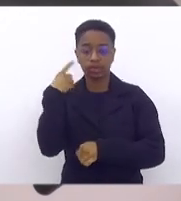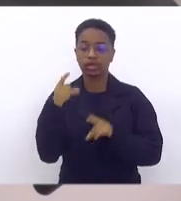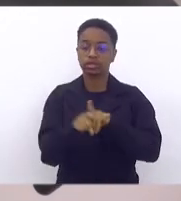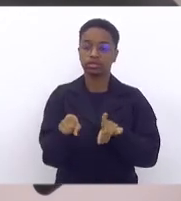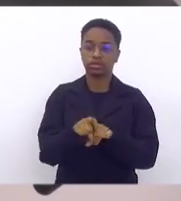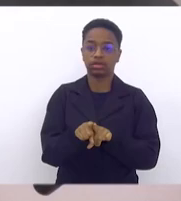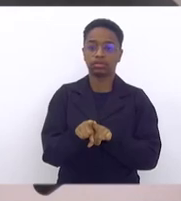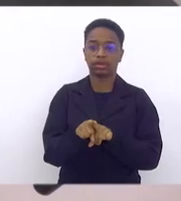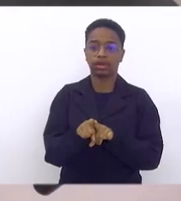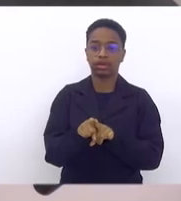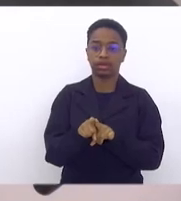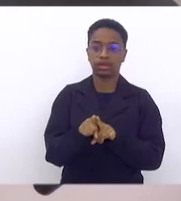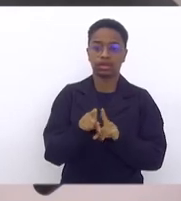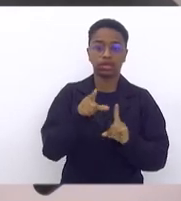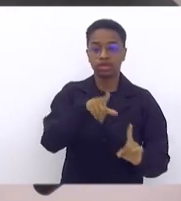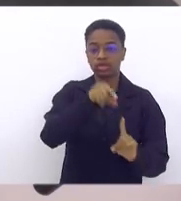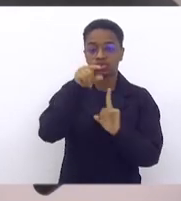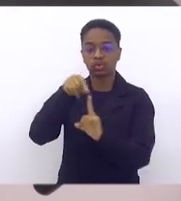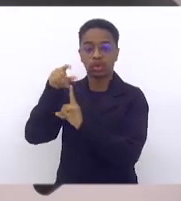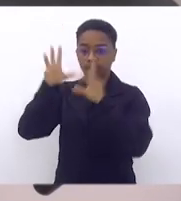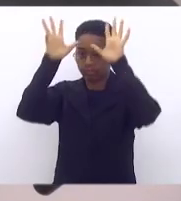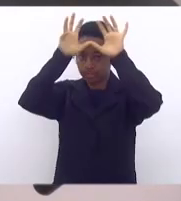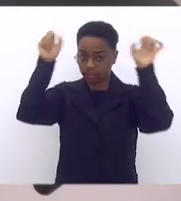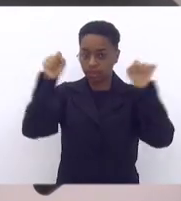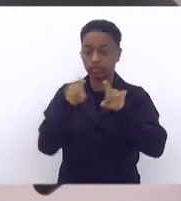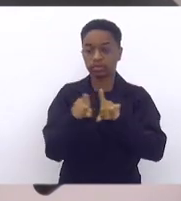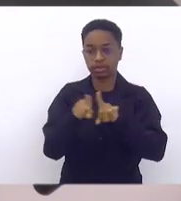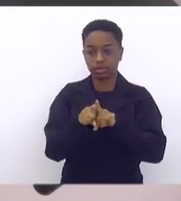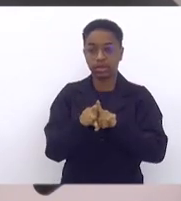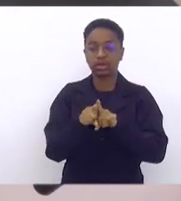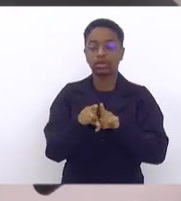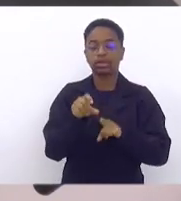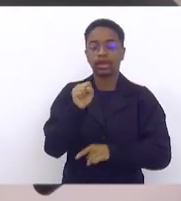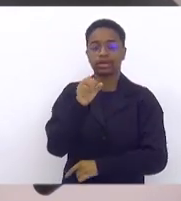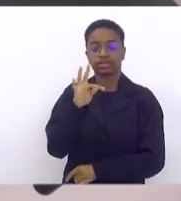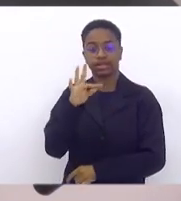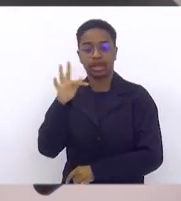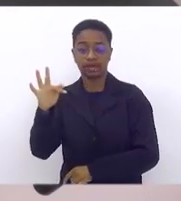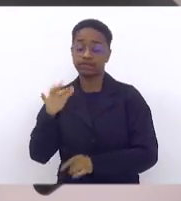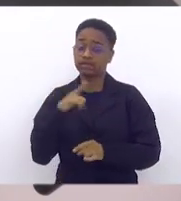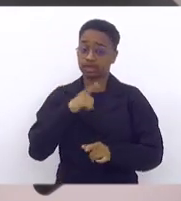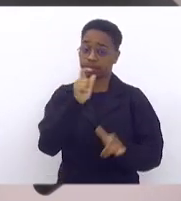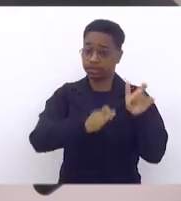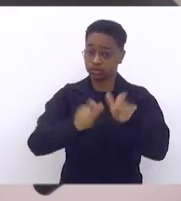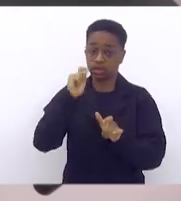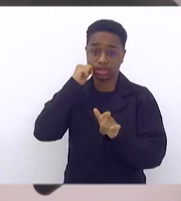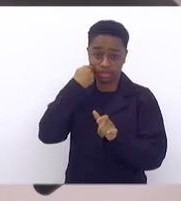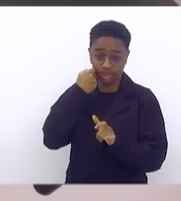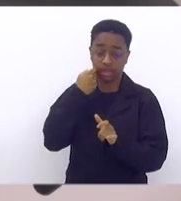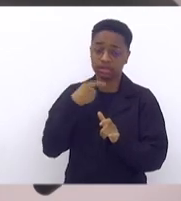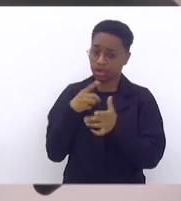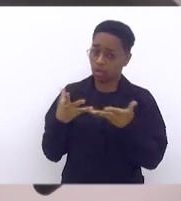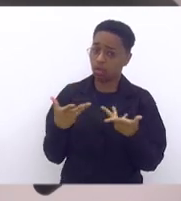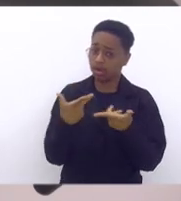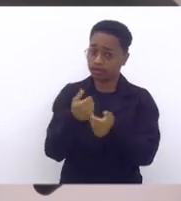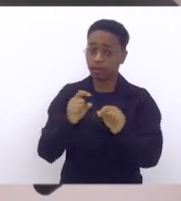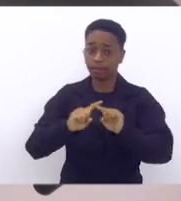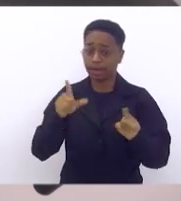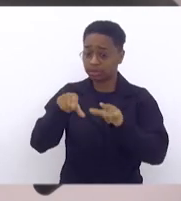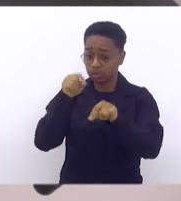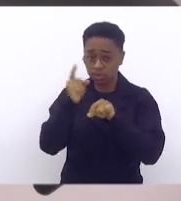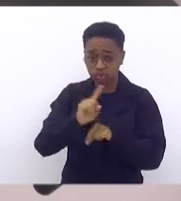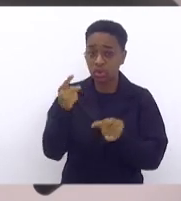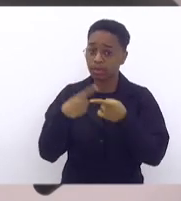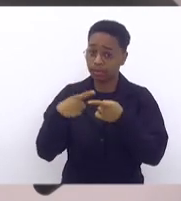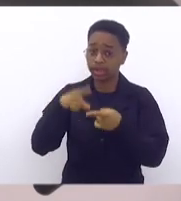nas nomeações para os tribunais e para o nosso Supremo Tribunal Federal. Existem pessoas negras extremamente qualificadas que não são escolhidas por